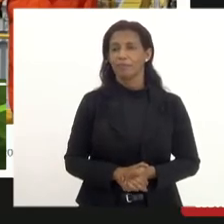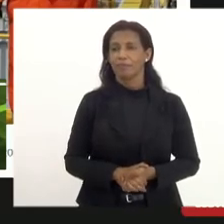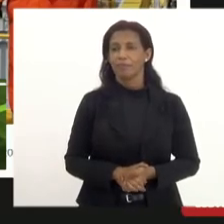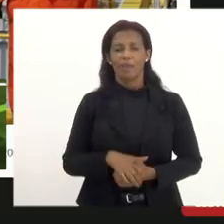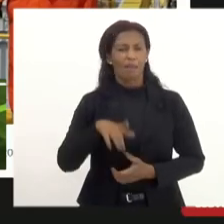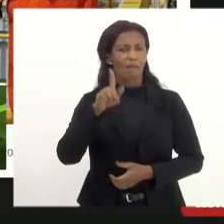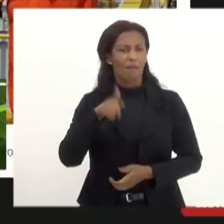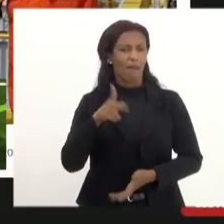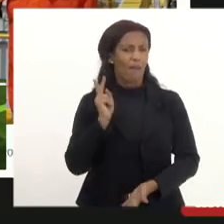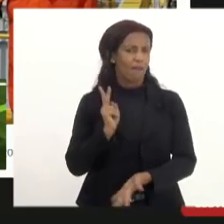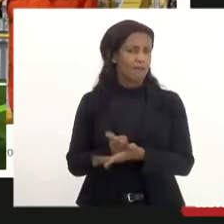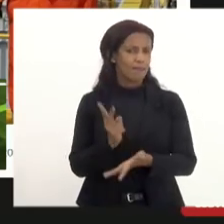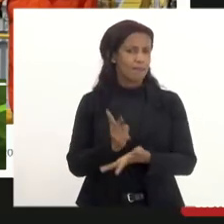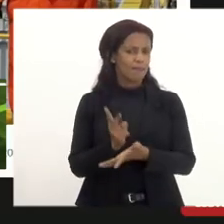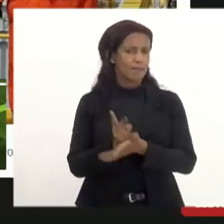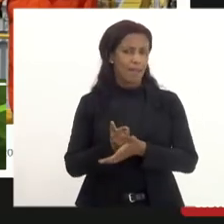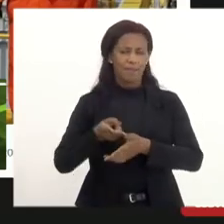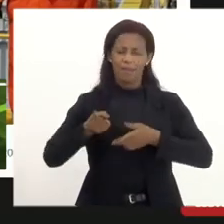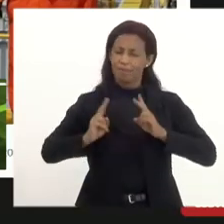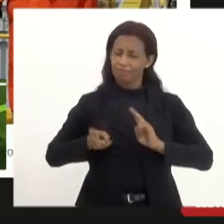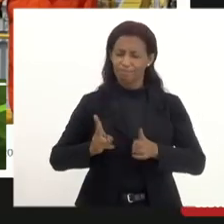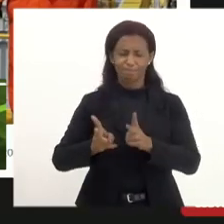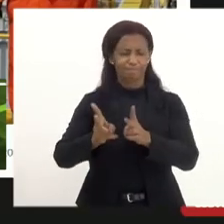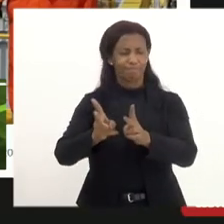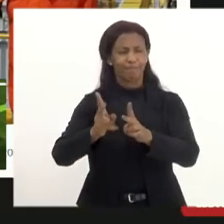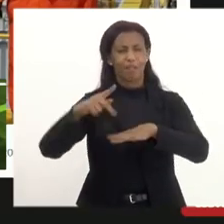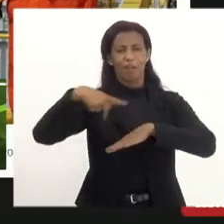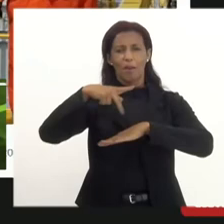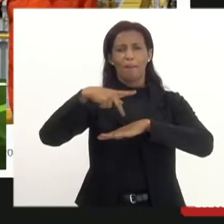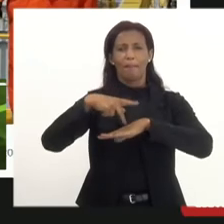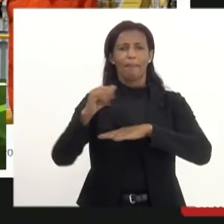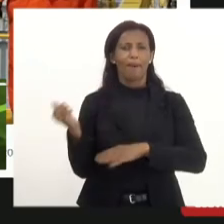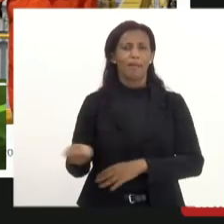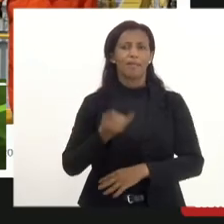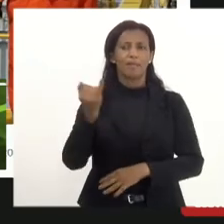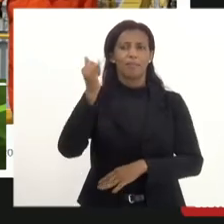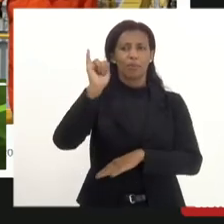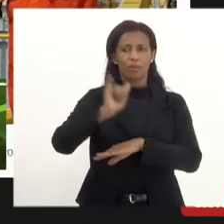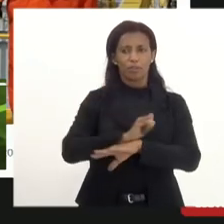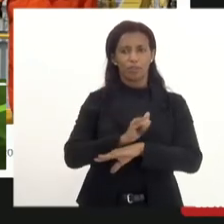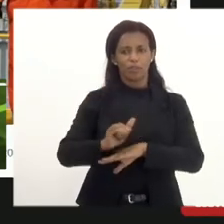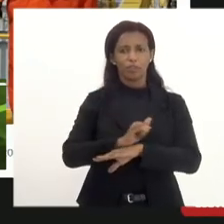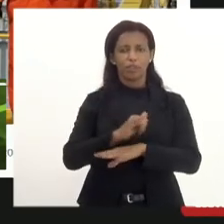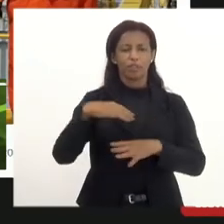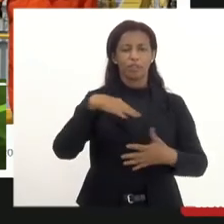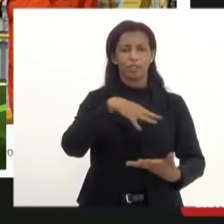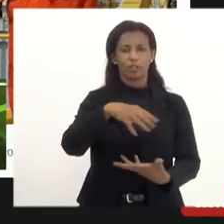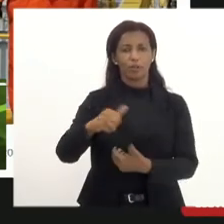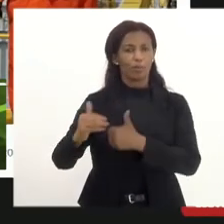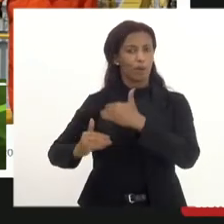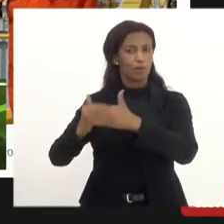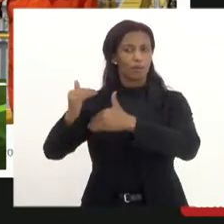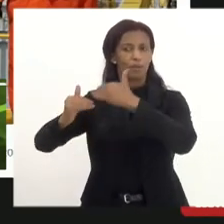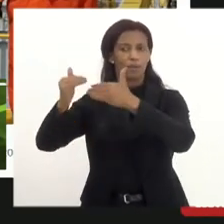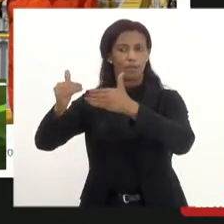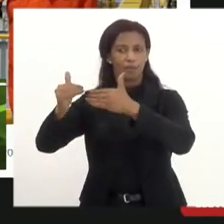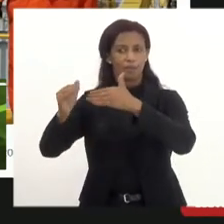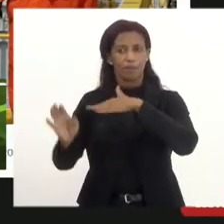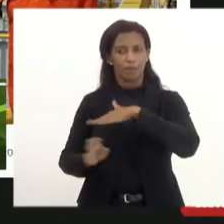sempre foi e sempre será um país importante na estratégia global de crescimento da